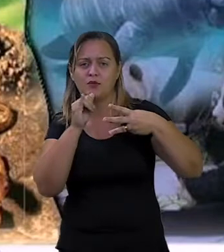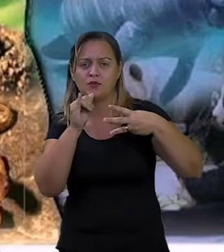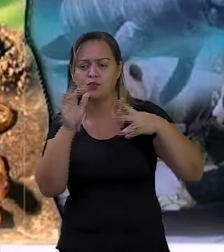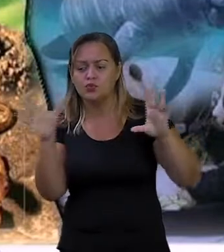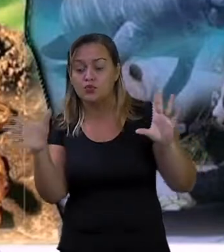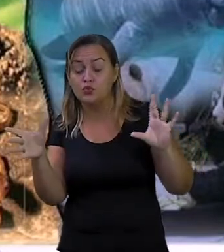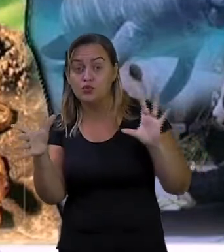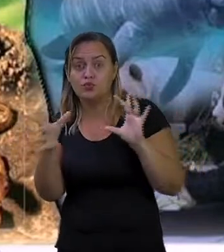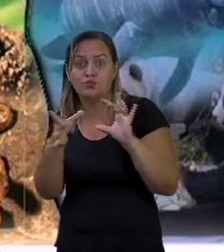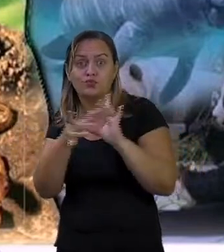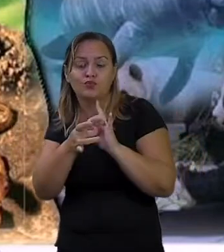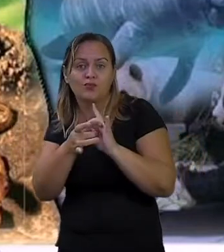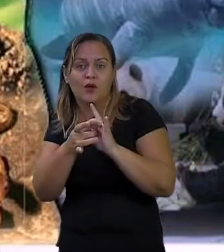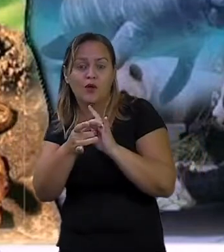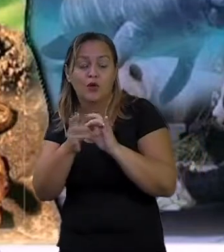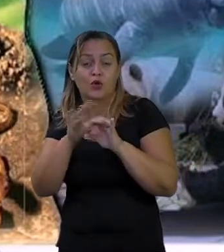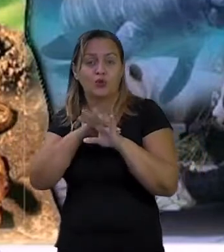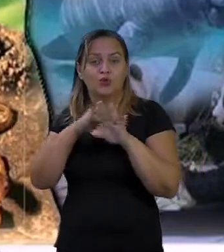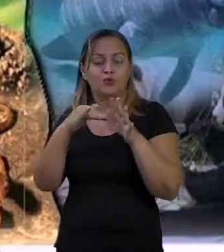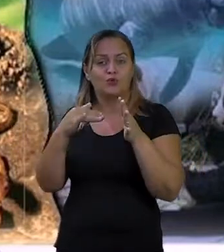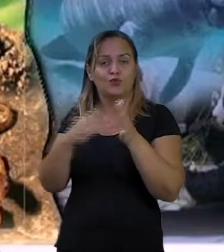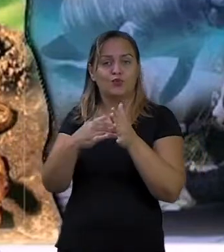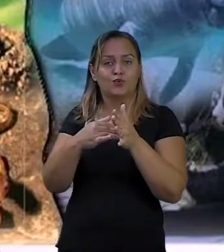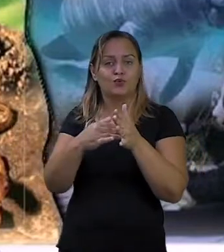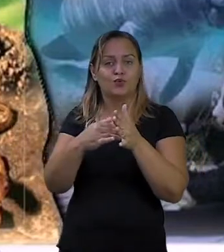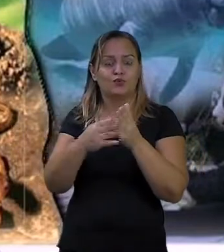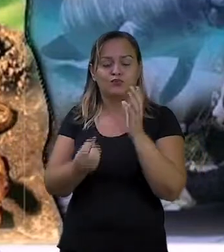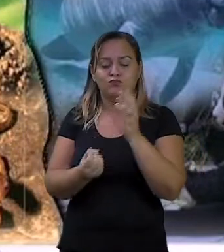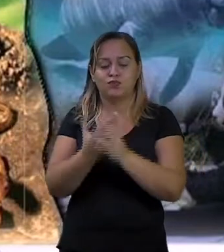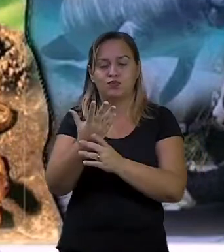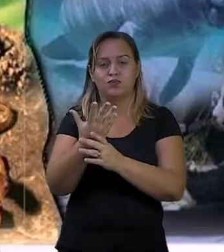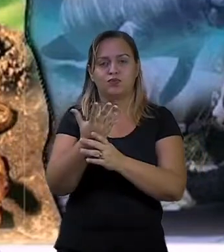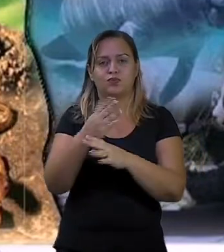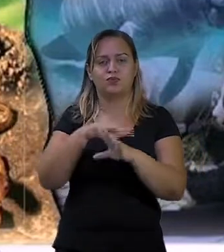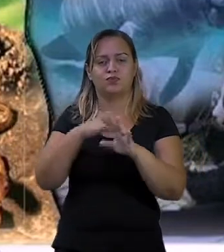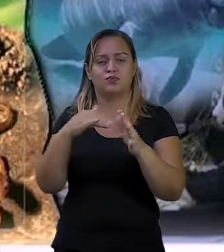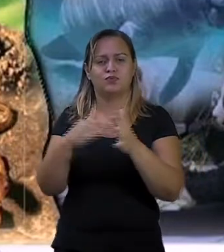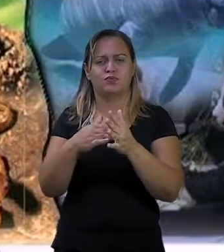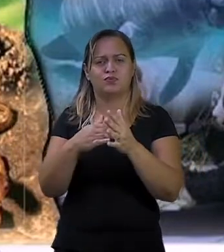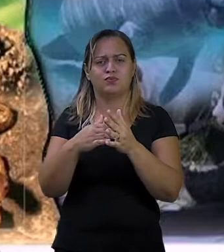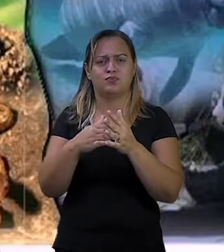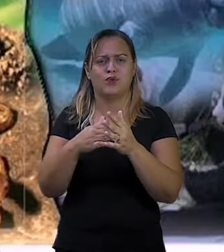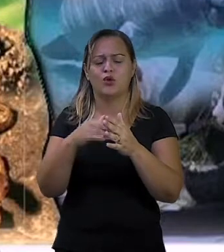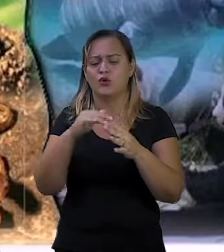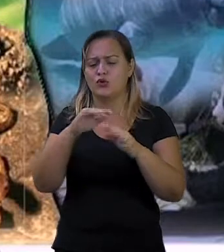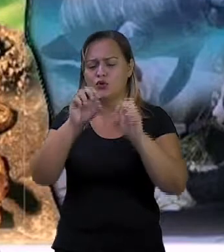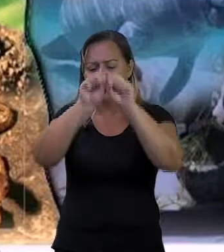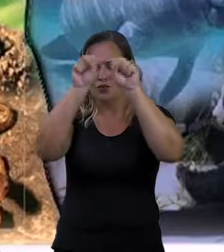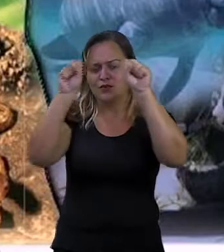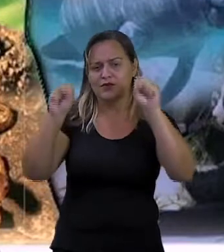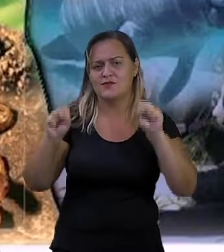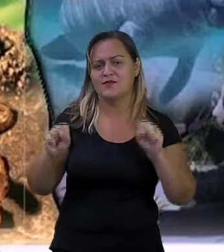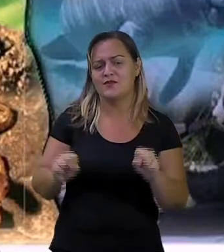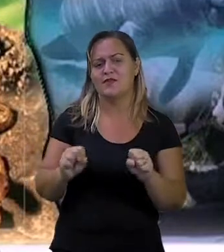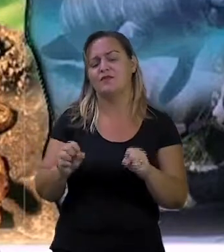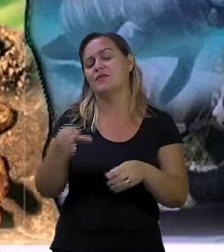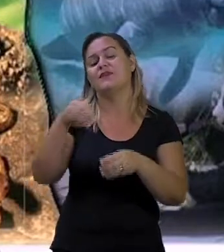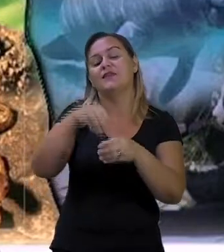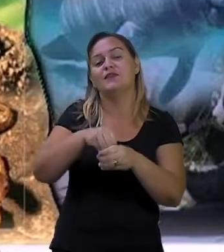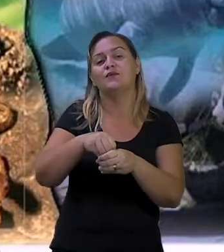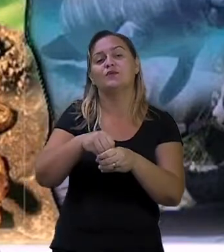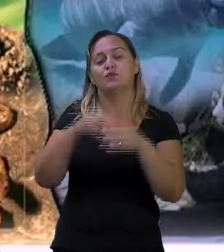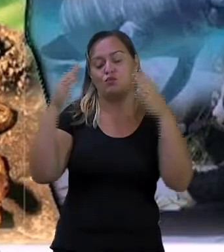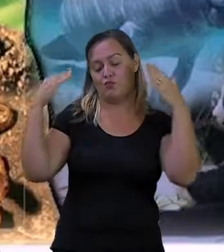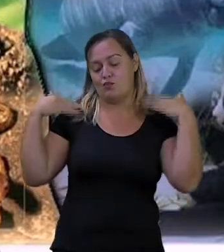tecido, órgãos e o sistema como um todo? Nossa, olha que bacana! E